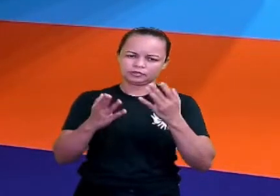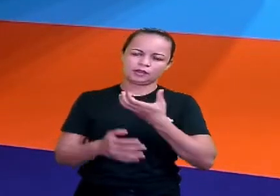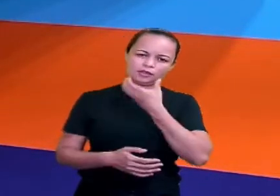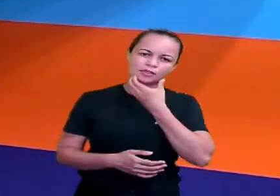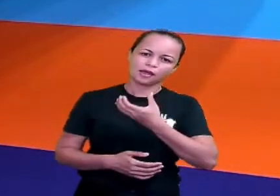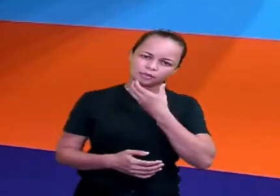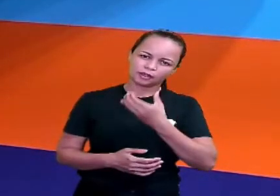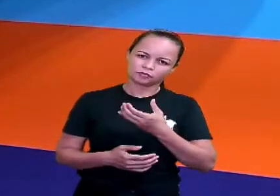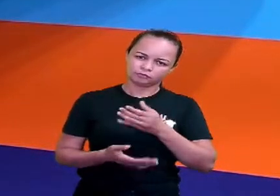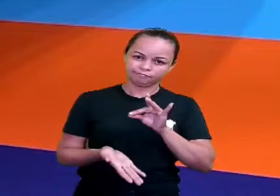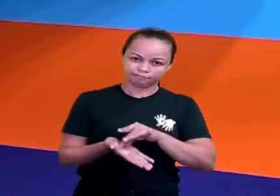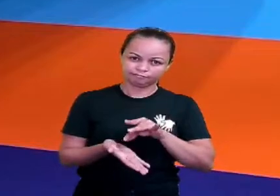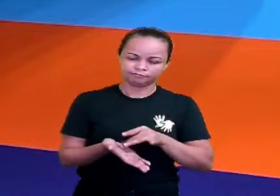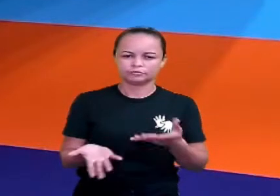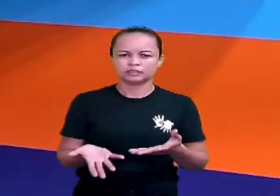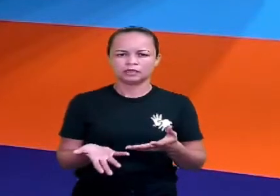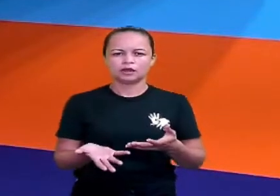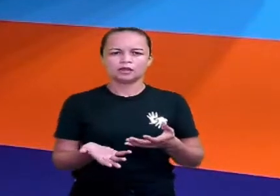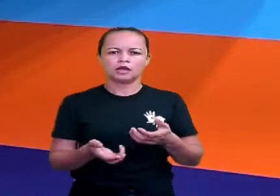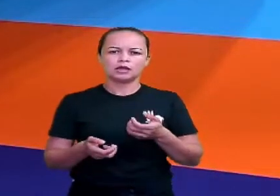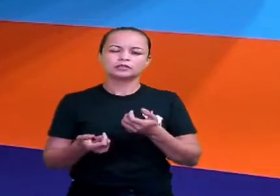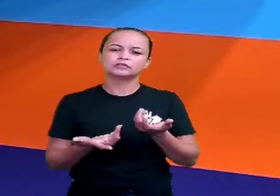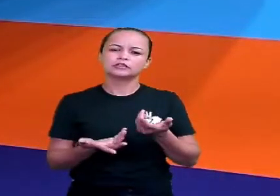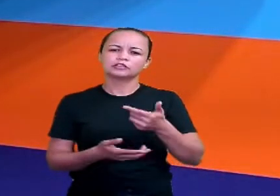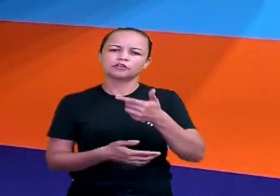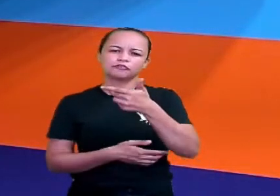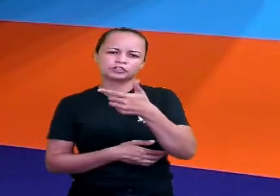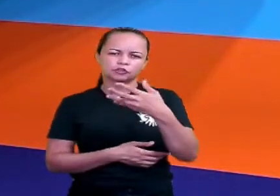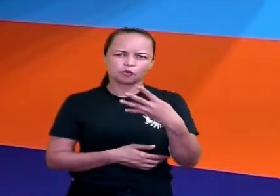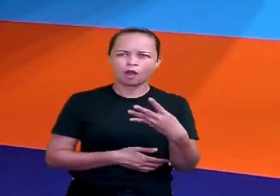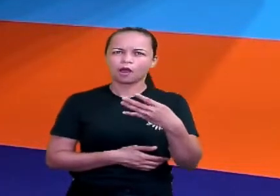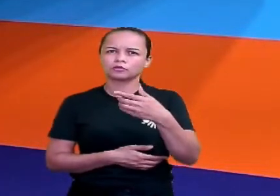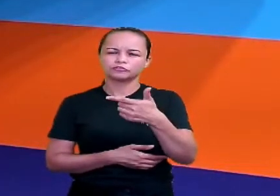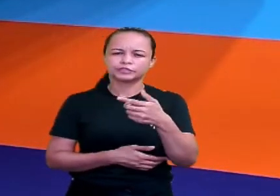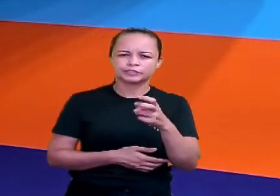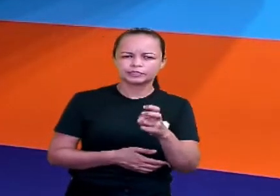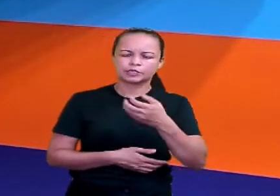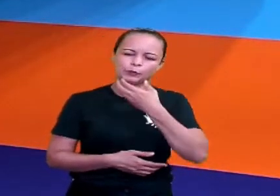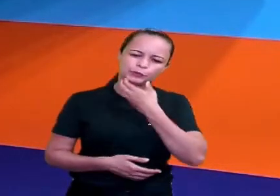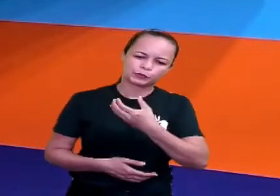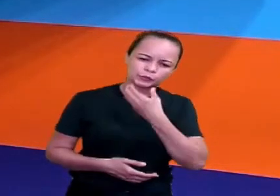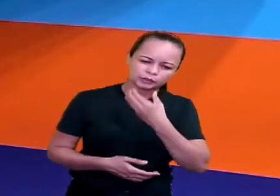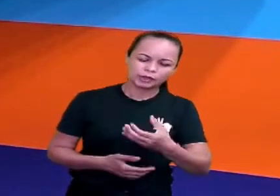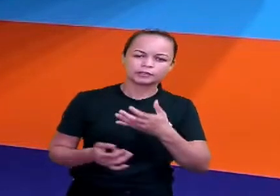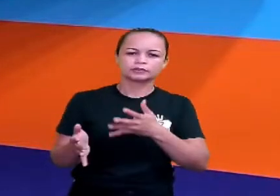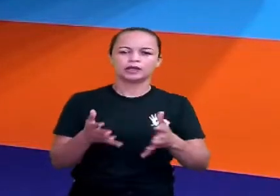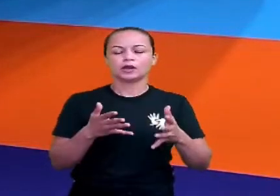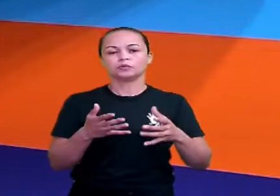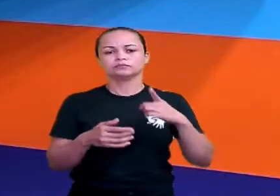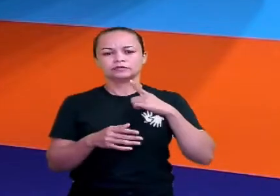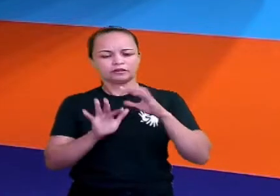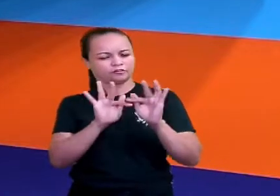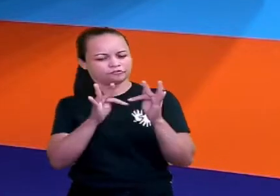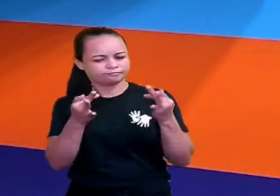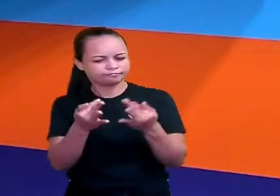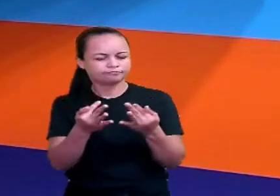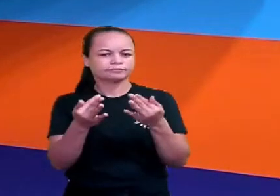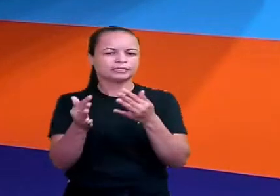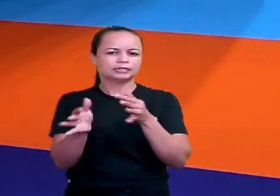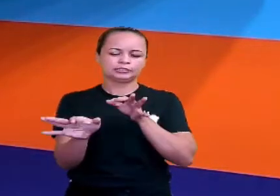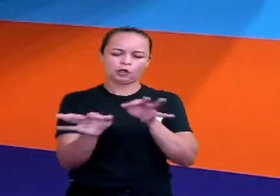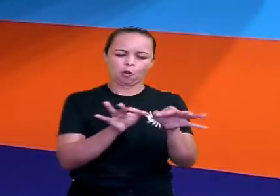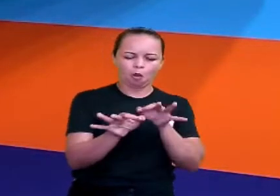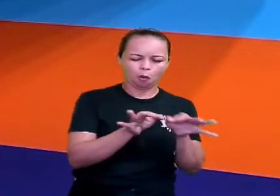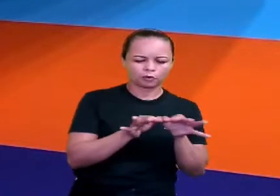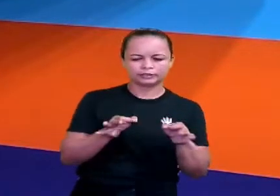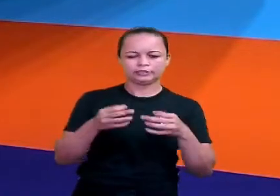isso? Em dezembro, do dia 24 para o dia 25, existe a maioria das famílias aquela tradição de se organizar,